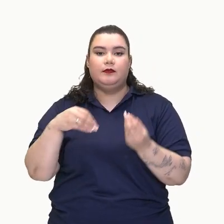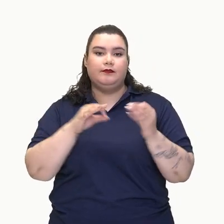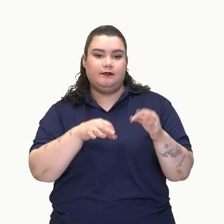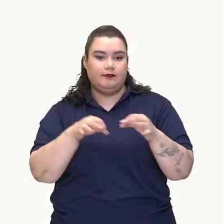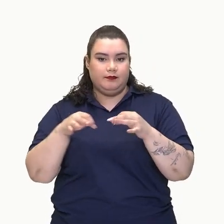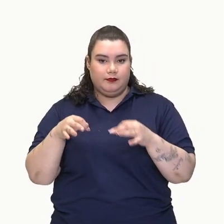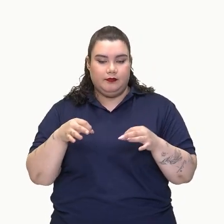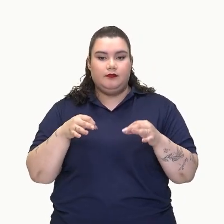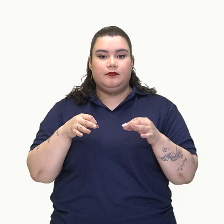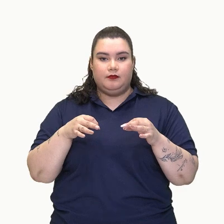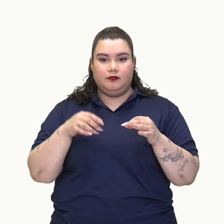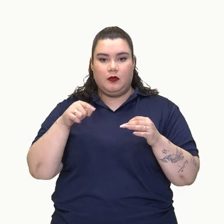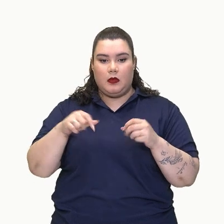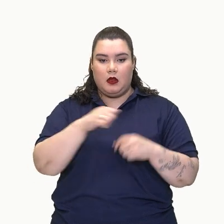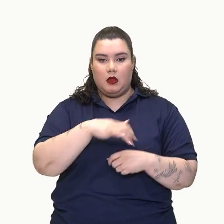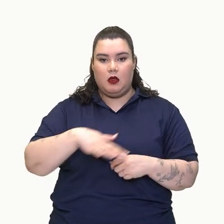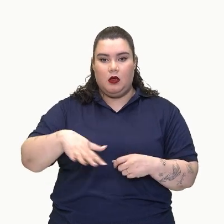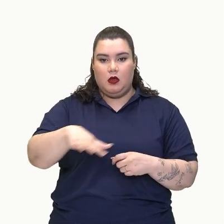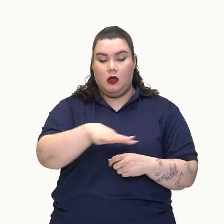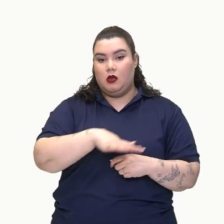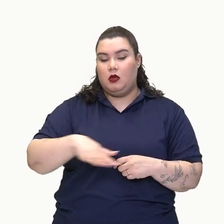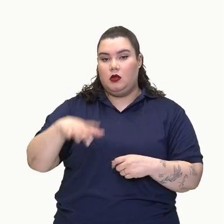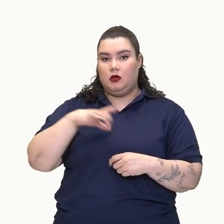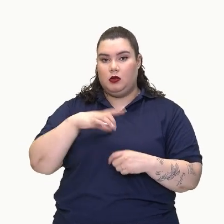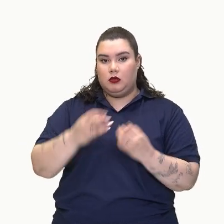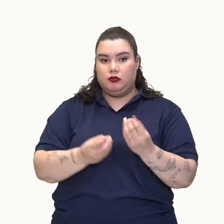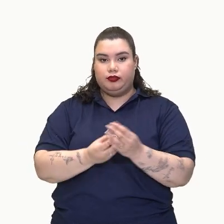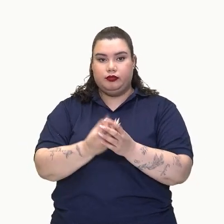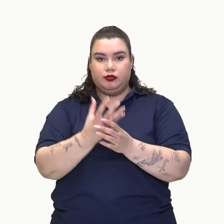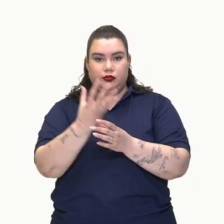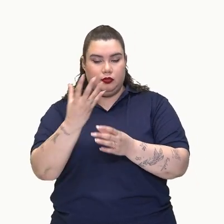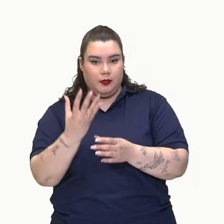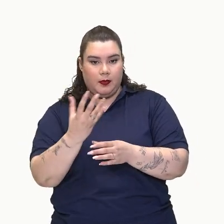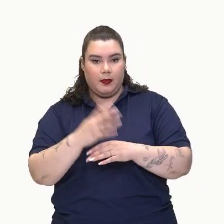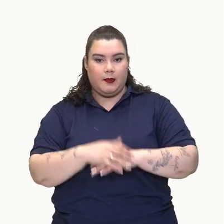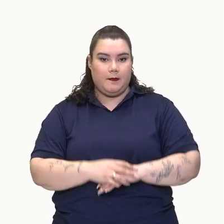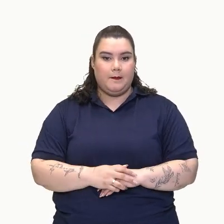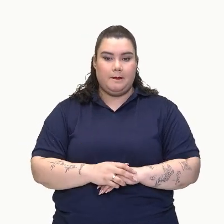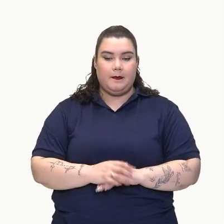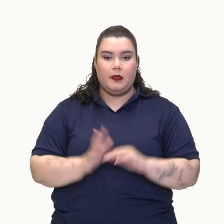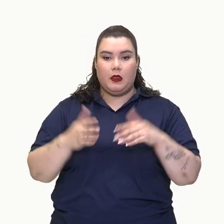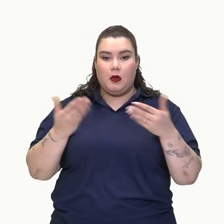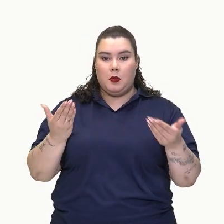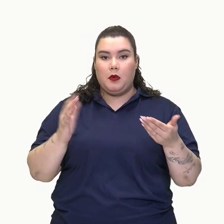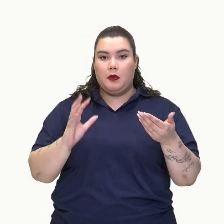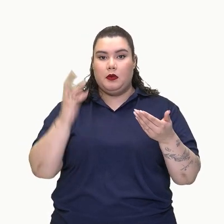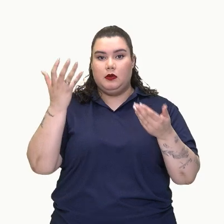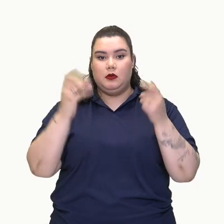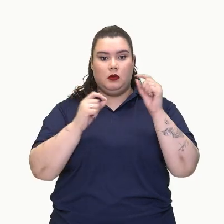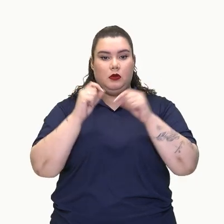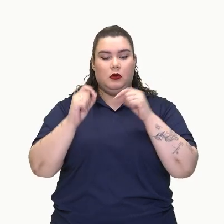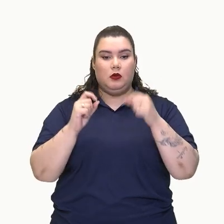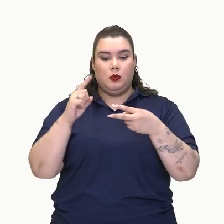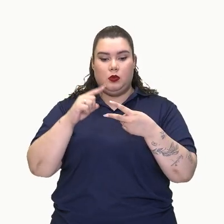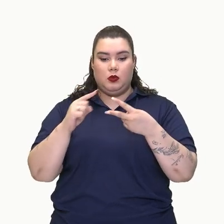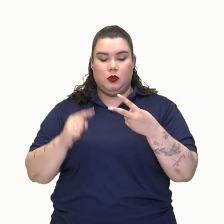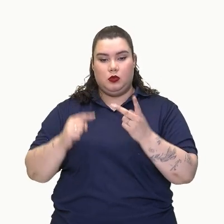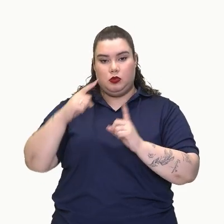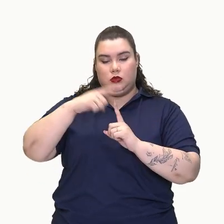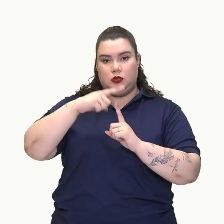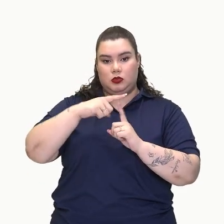umidade também naquele espaço onde eles estão se desenvolvendo. E aí, o que acontece, né? Quando essas duas espécies,